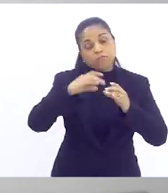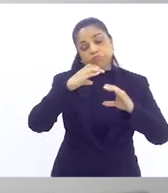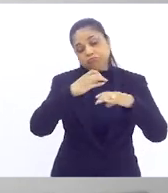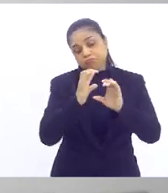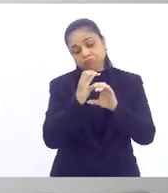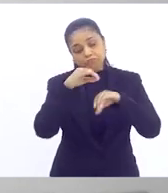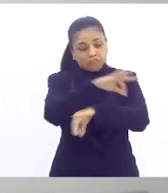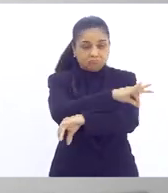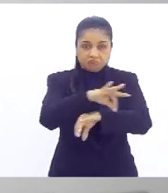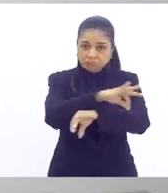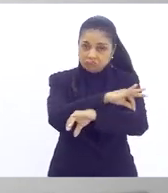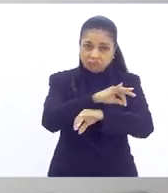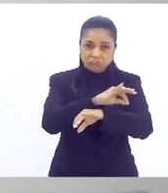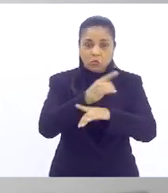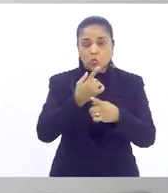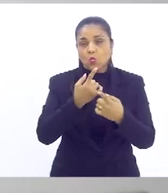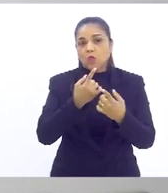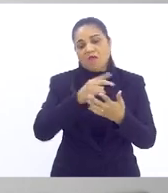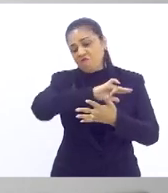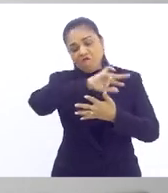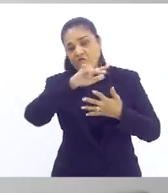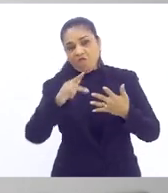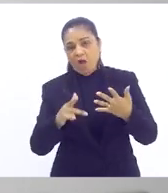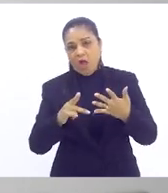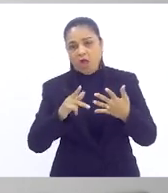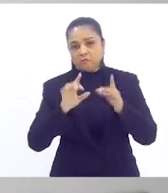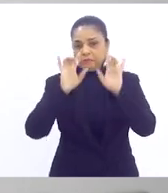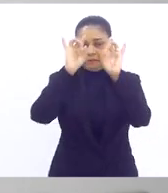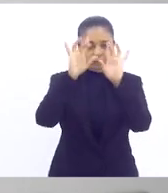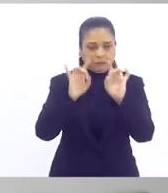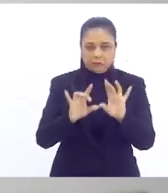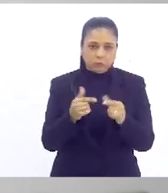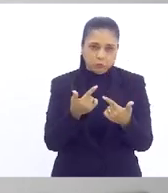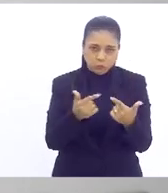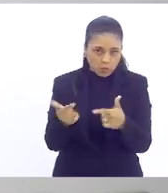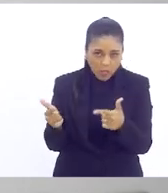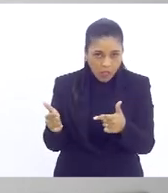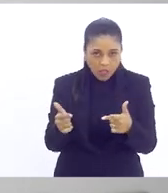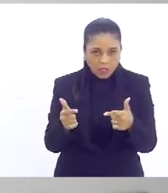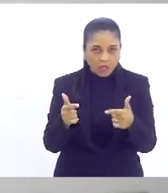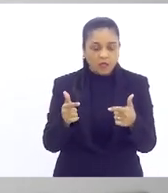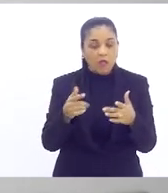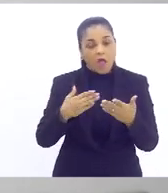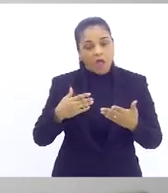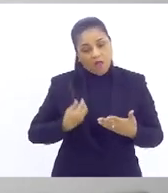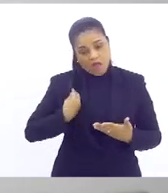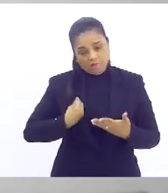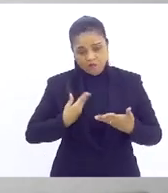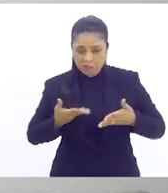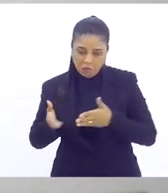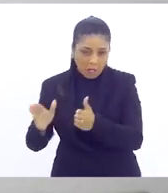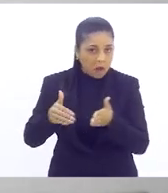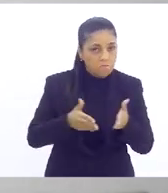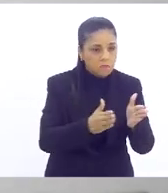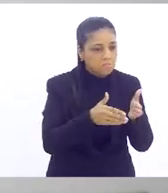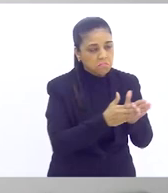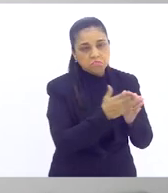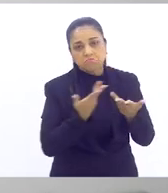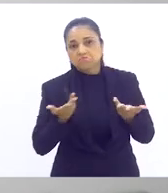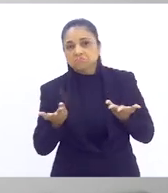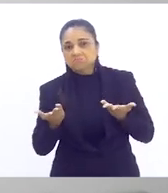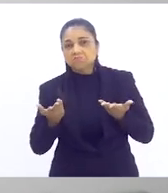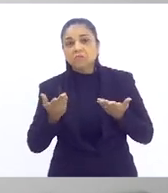de especialização a vida que faz ele tomar caminho x y z é claro